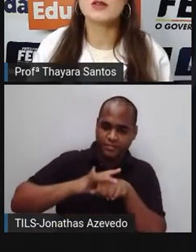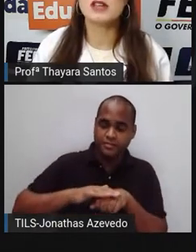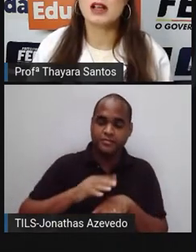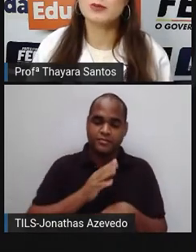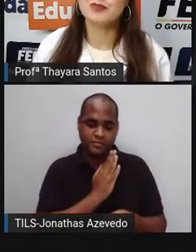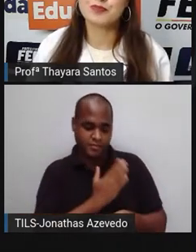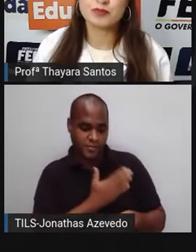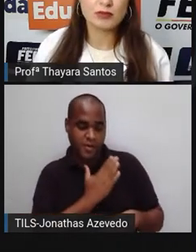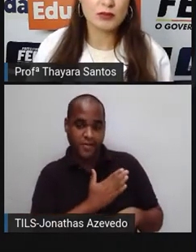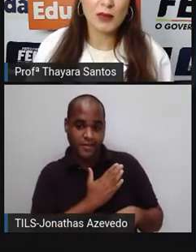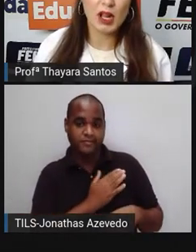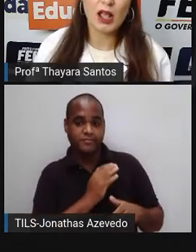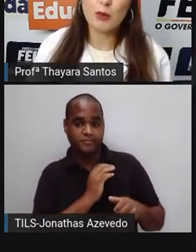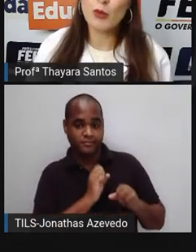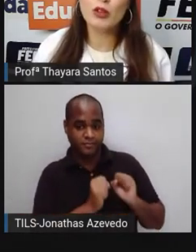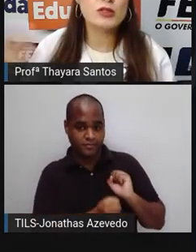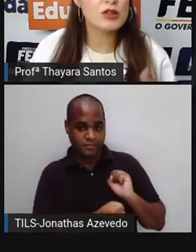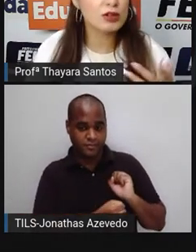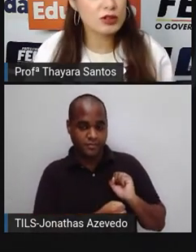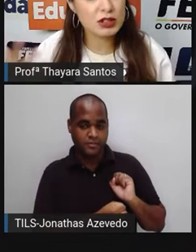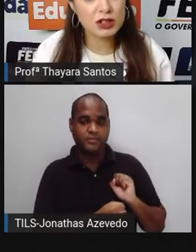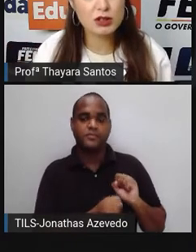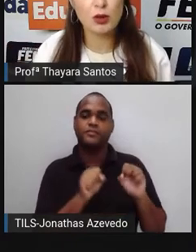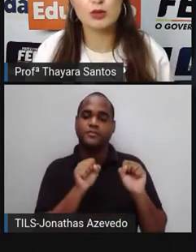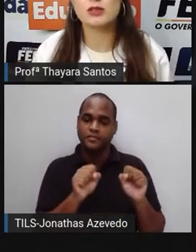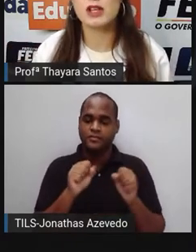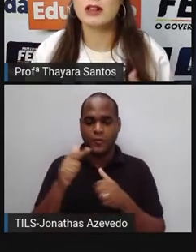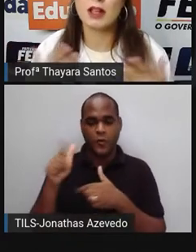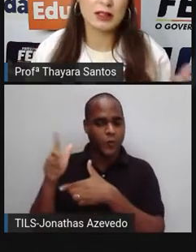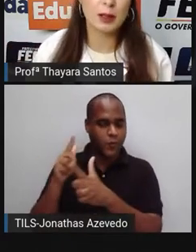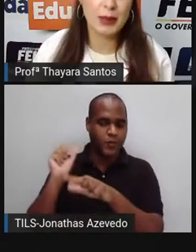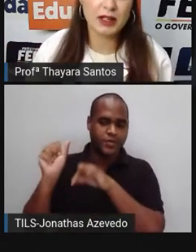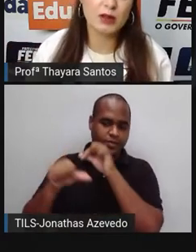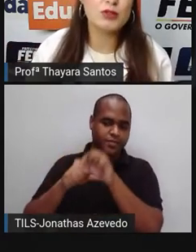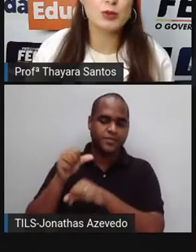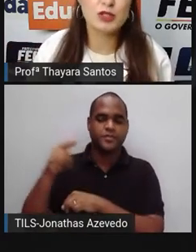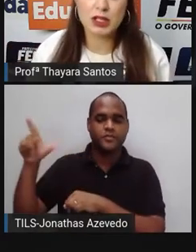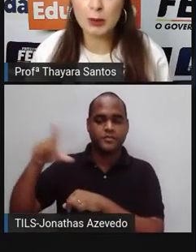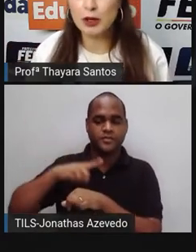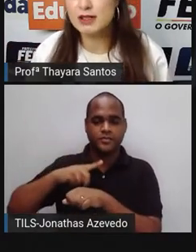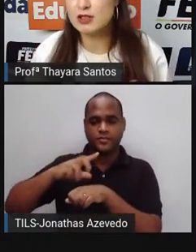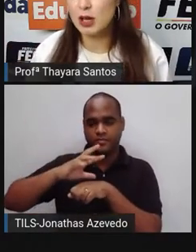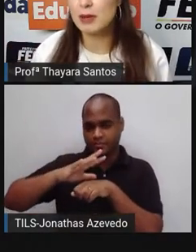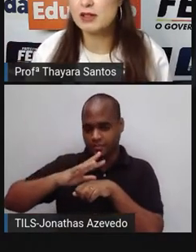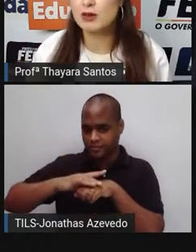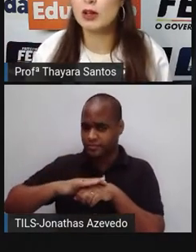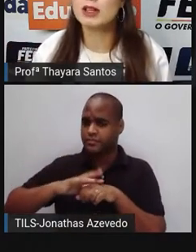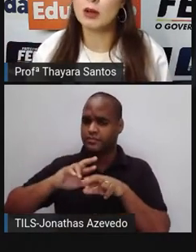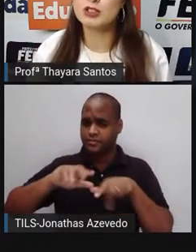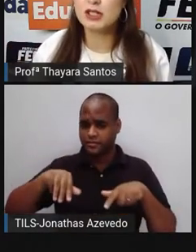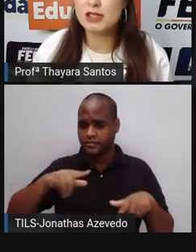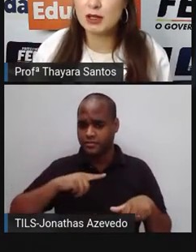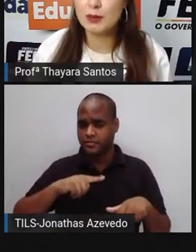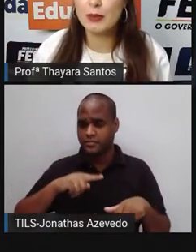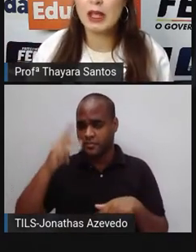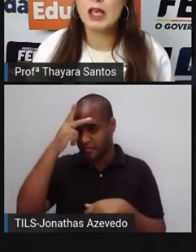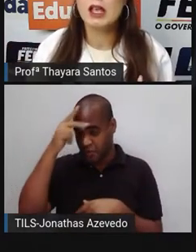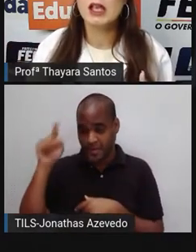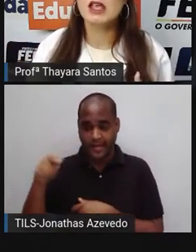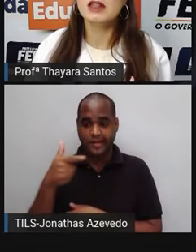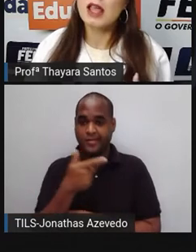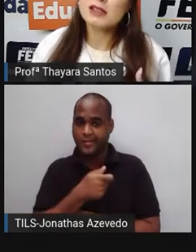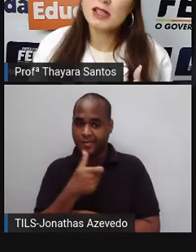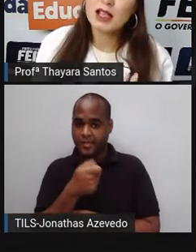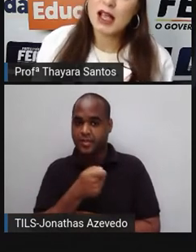pode causar muitos outros transtornos é a depender do tipo de anabolizante que a pessoa tá utilizando